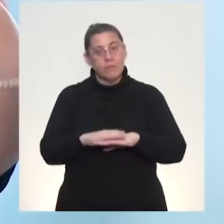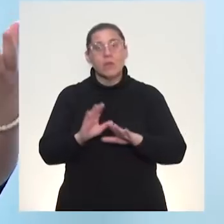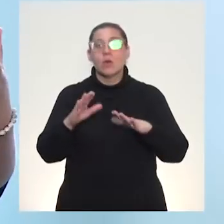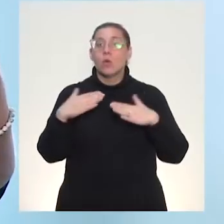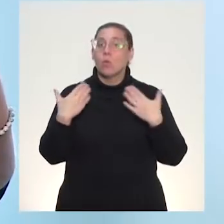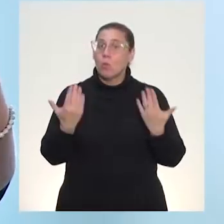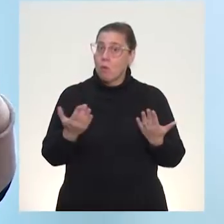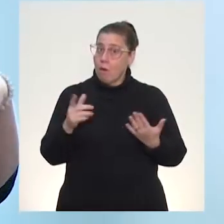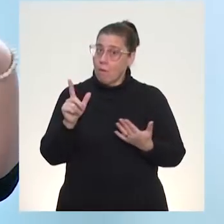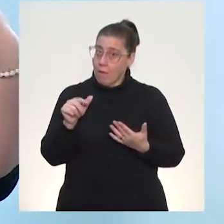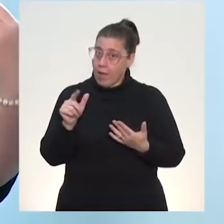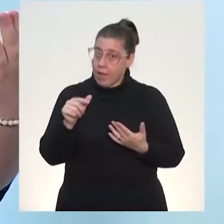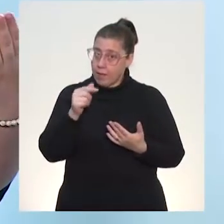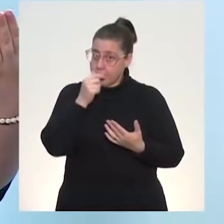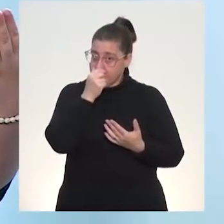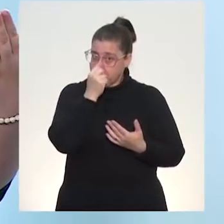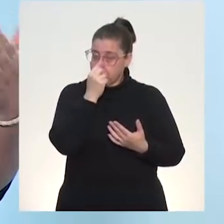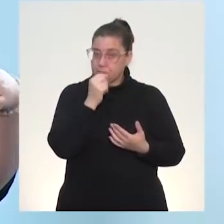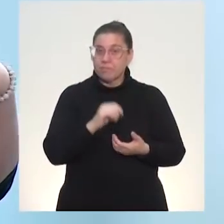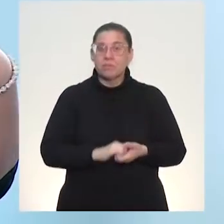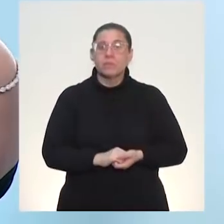é